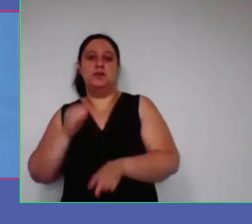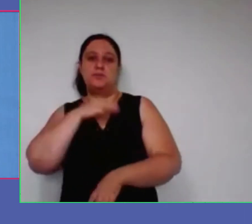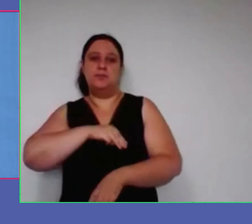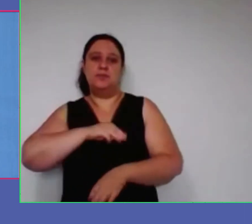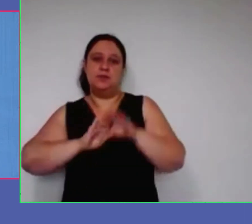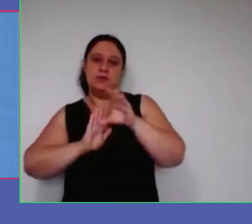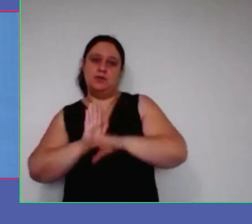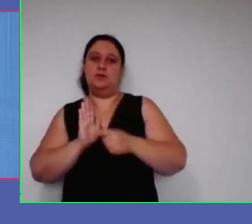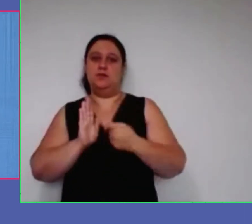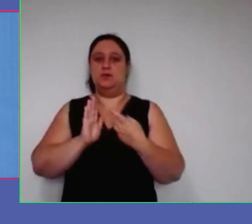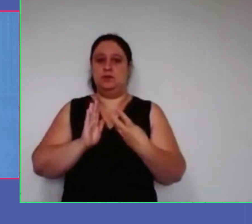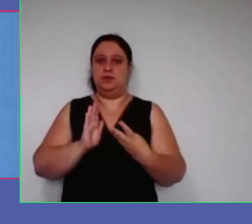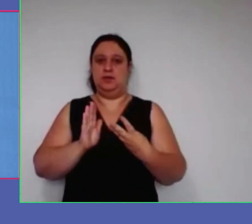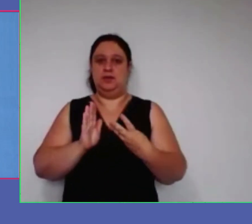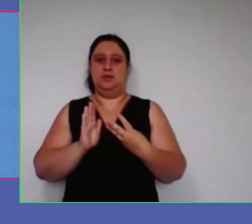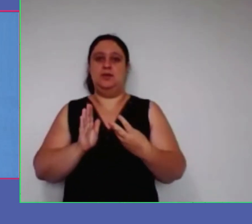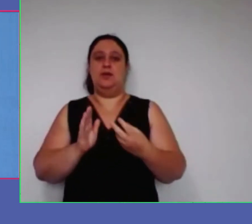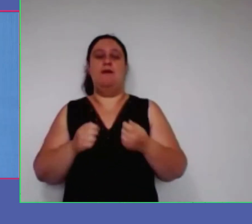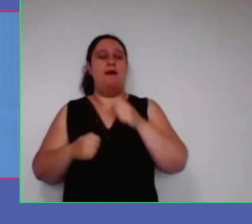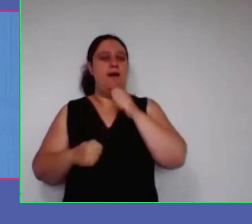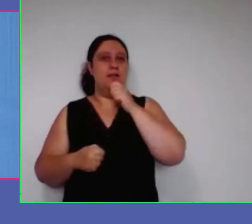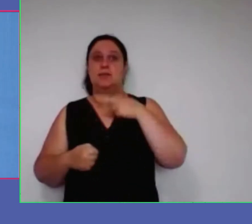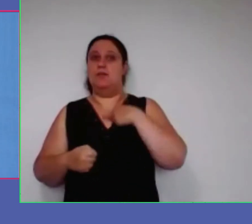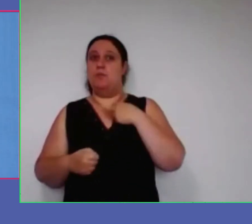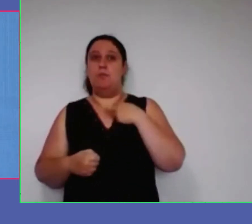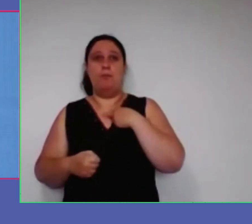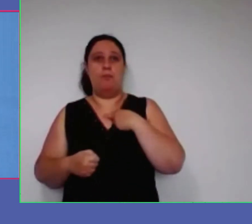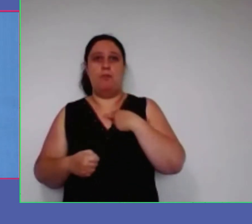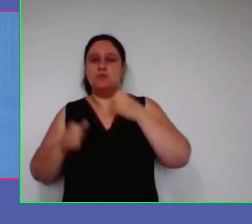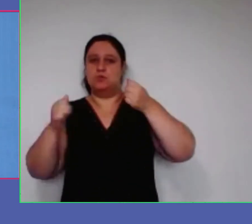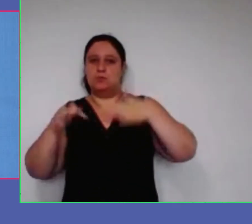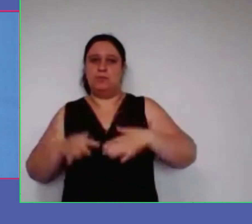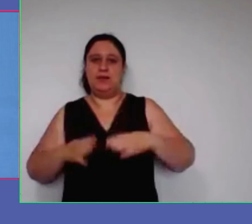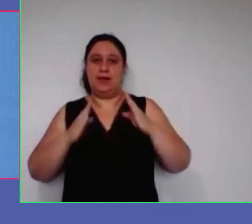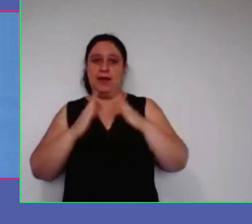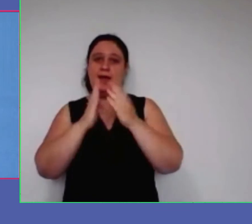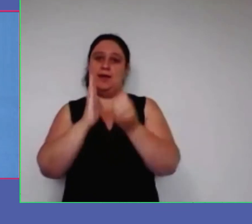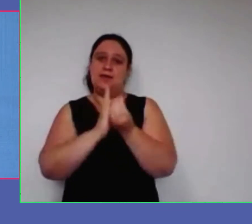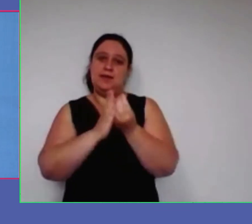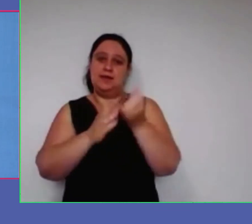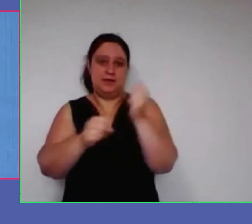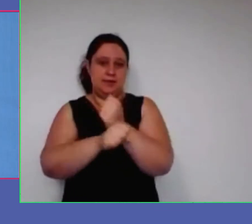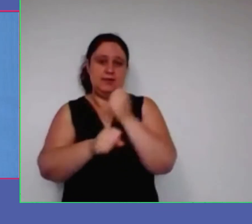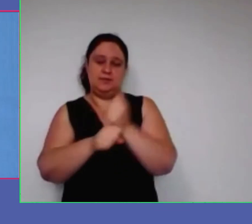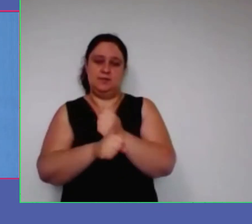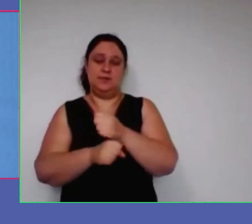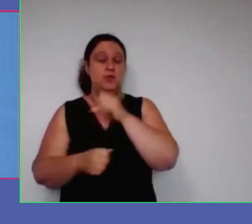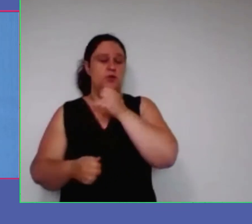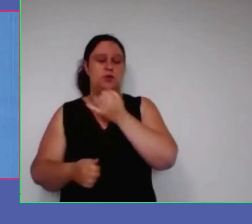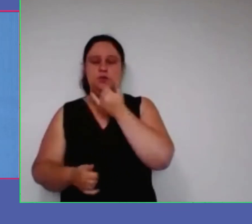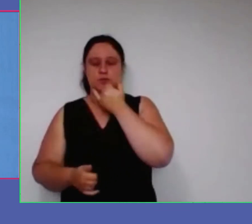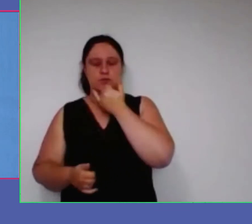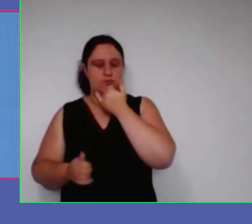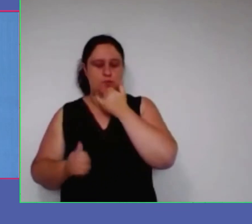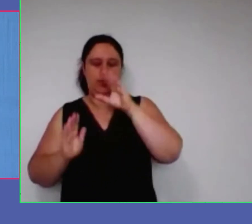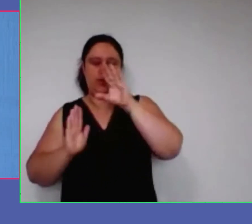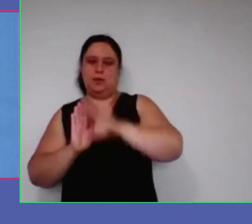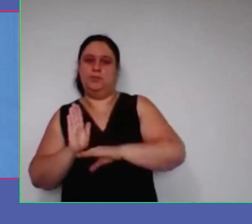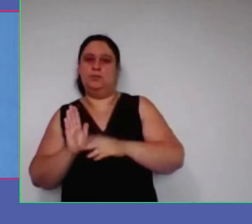poder entrar na questão da edificação da igreja, porque Mateus 13 não, Mateus 16. Nós chegamos em